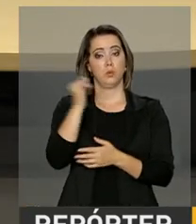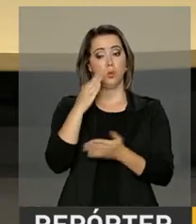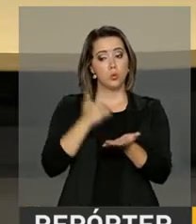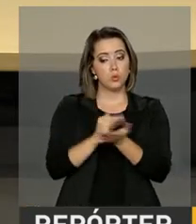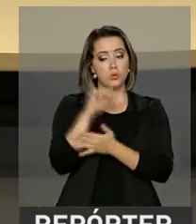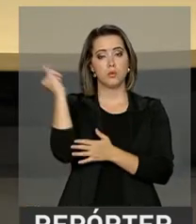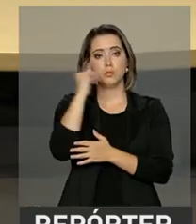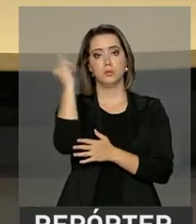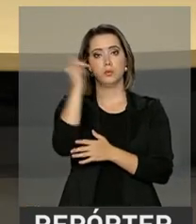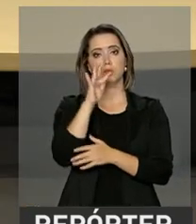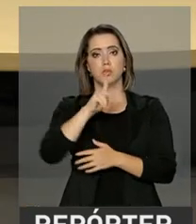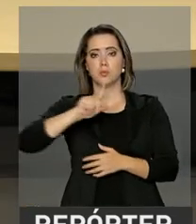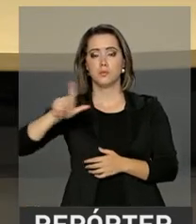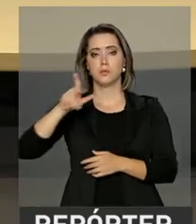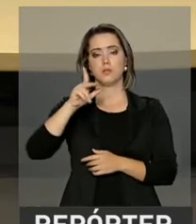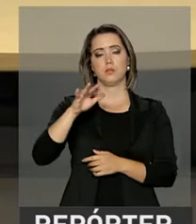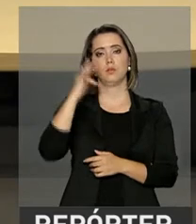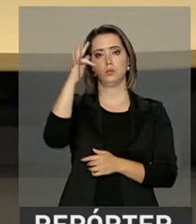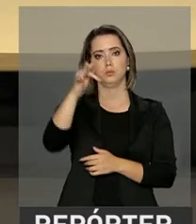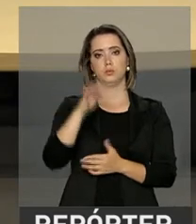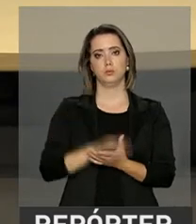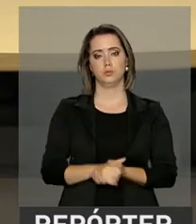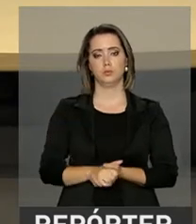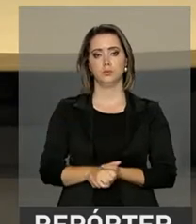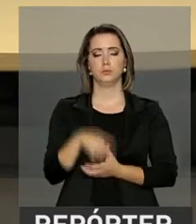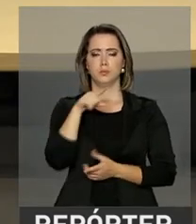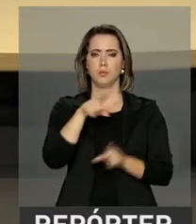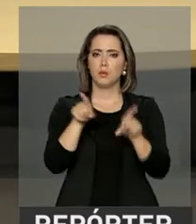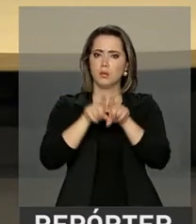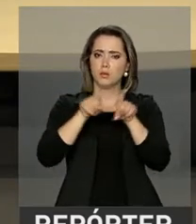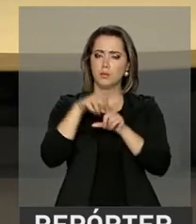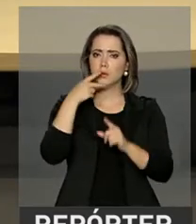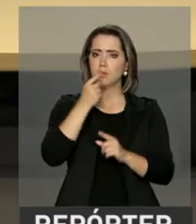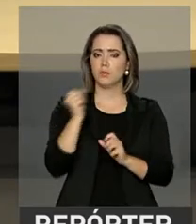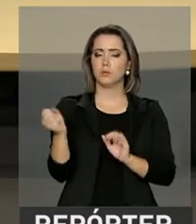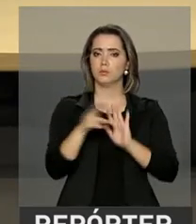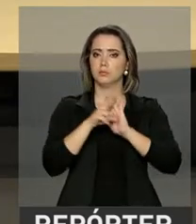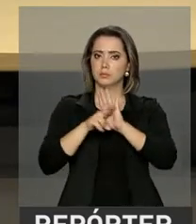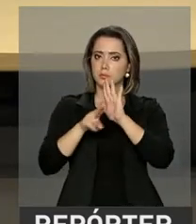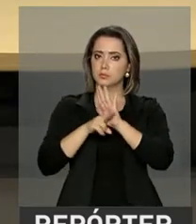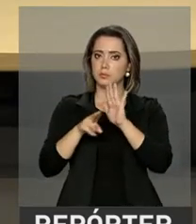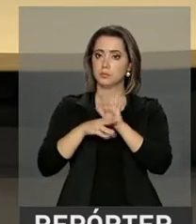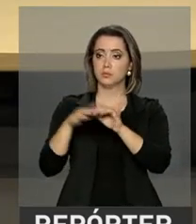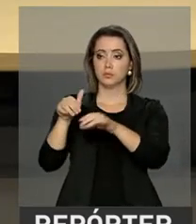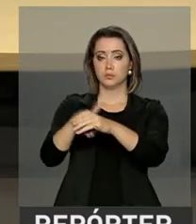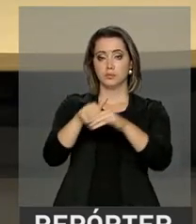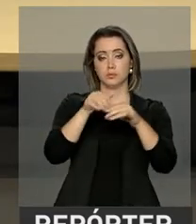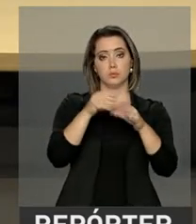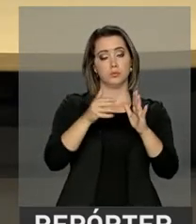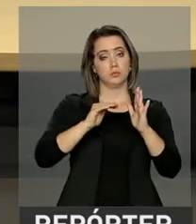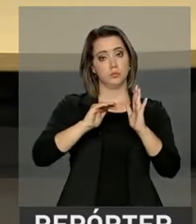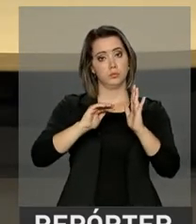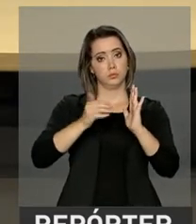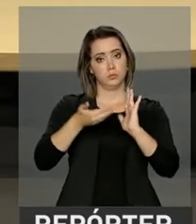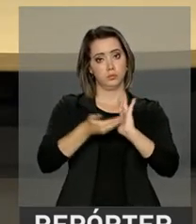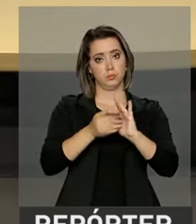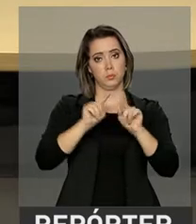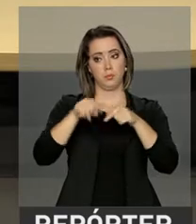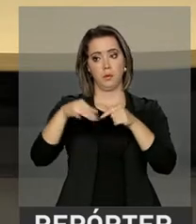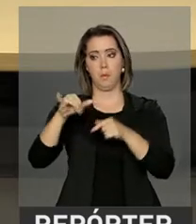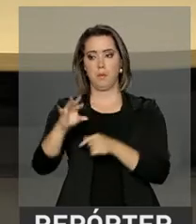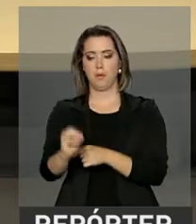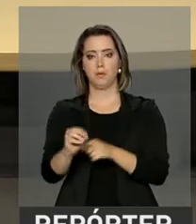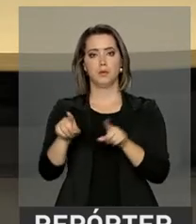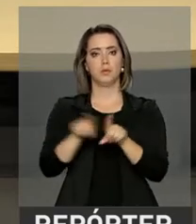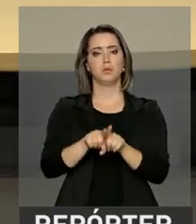o equilíbrio fiscal do país no futuro. O ministro ainda afirmou que espera que a reforma seja votada na Câmara em maio e aprovada no